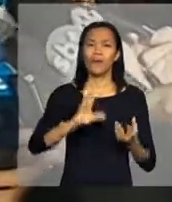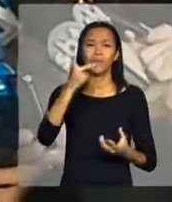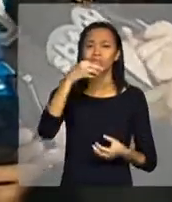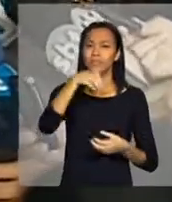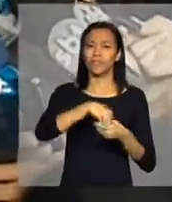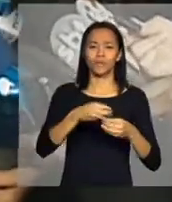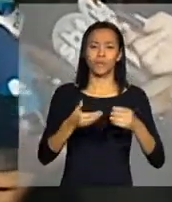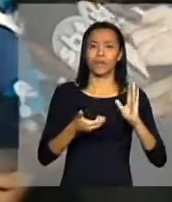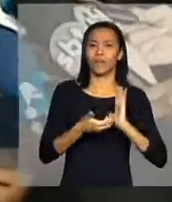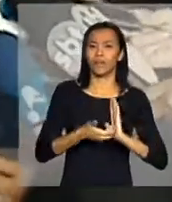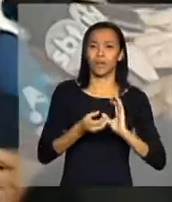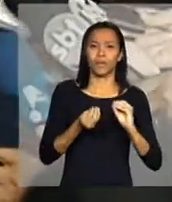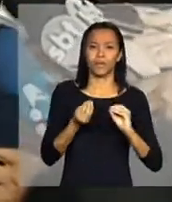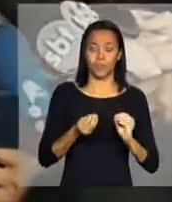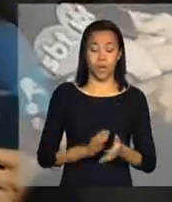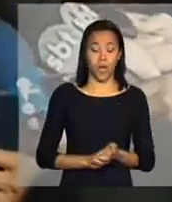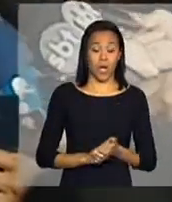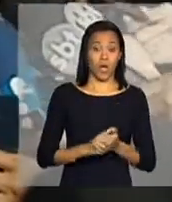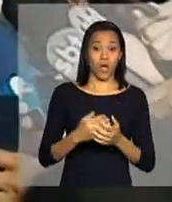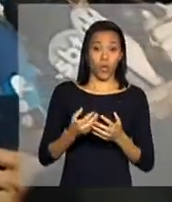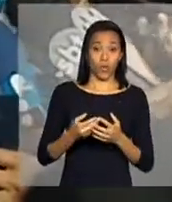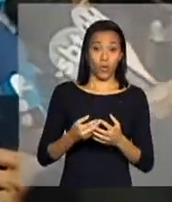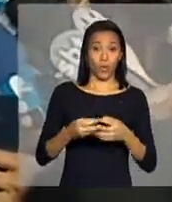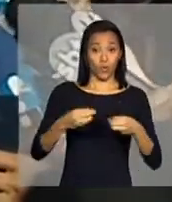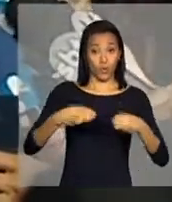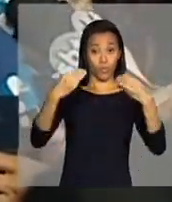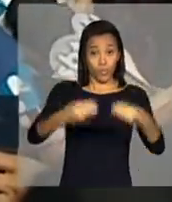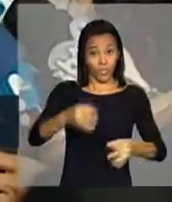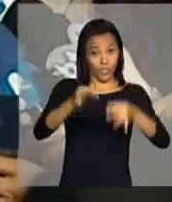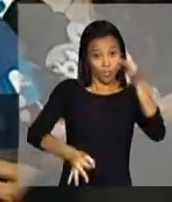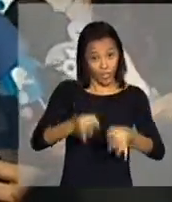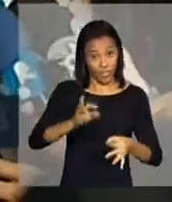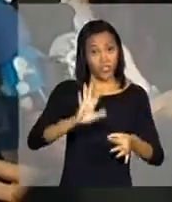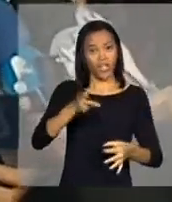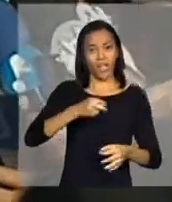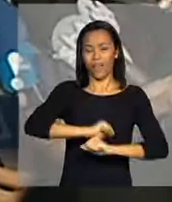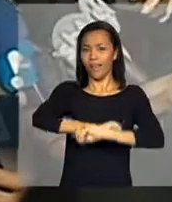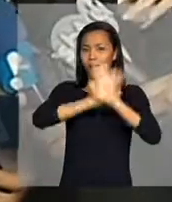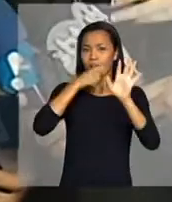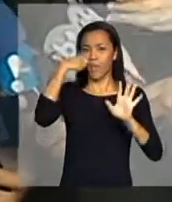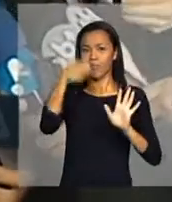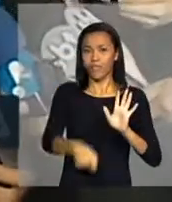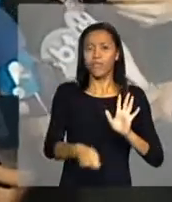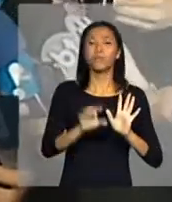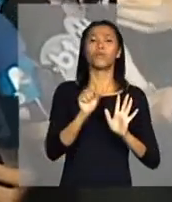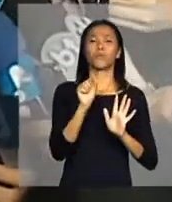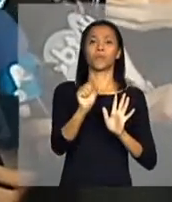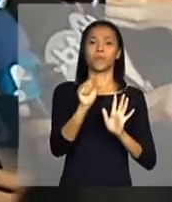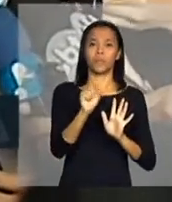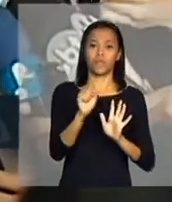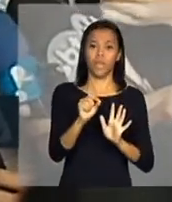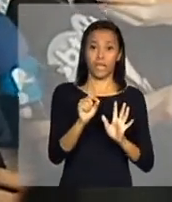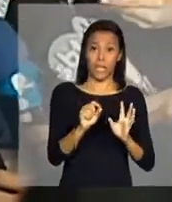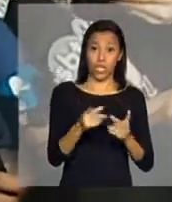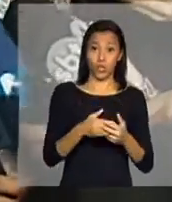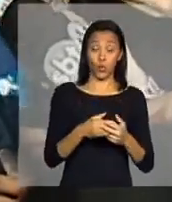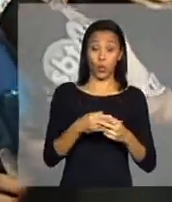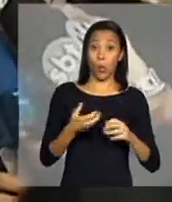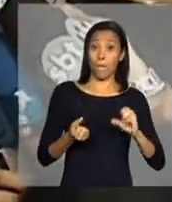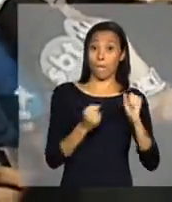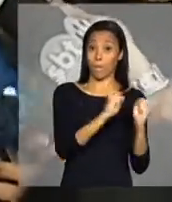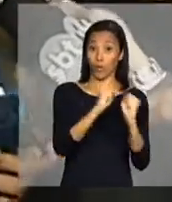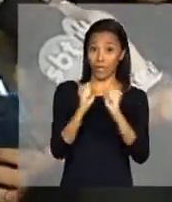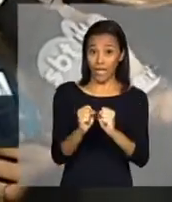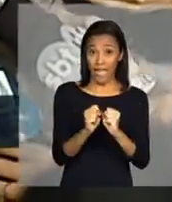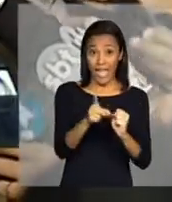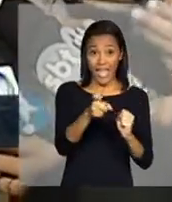Veja, a posição do Ministério da Justiça já há muito tempo é de afirmar claramente que a tentativa de tirar do Poder Executivo a demarcação de terras